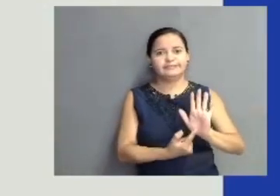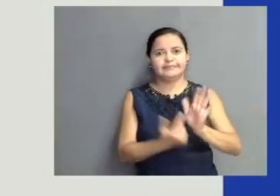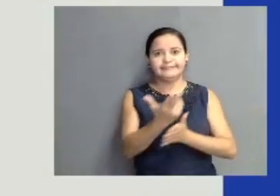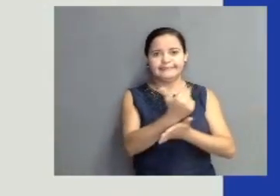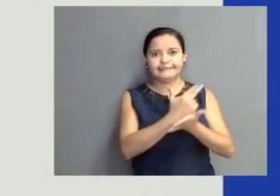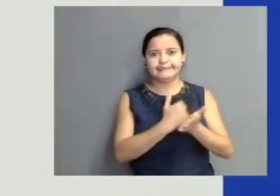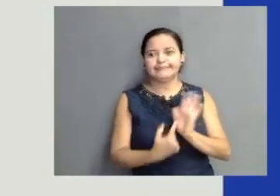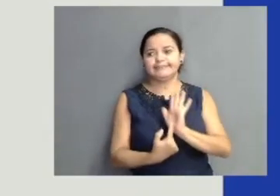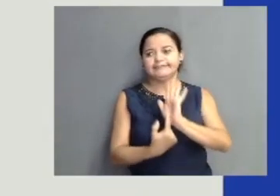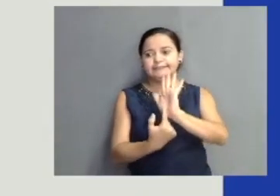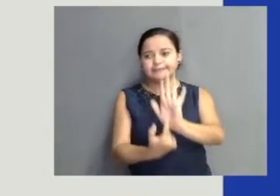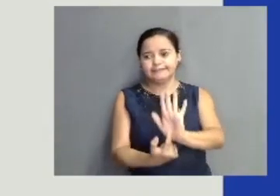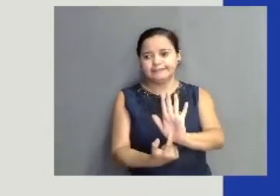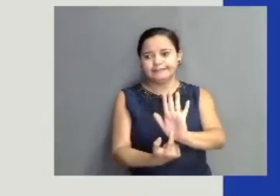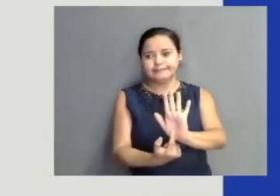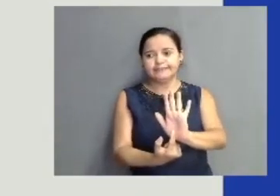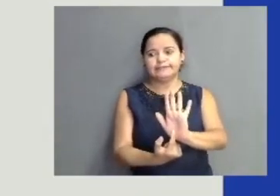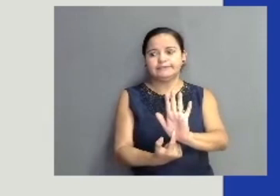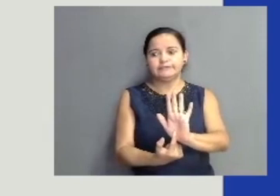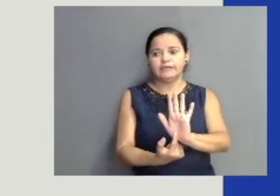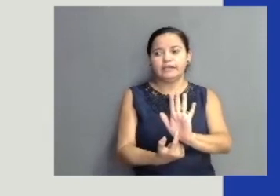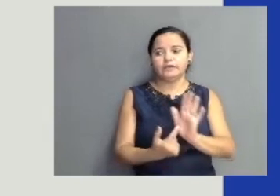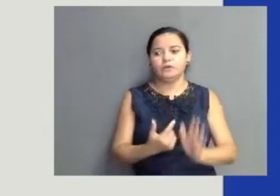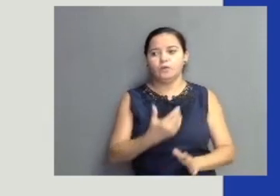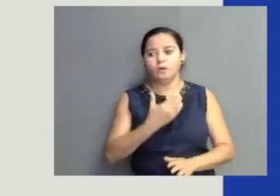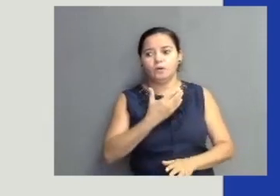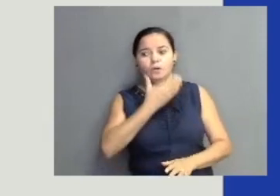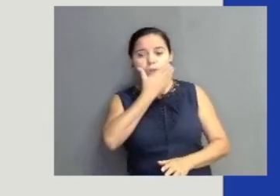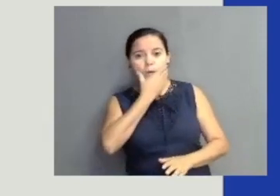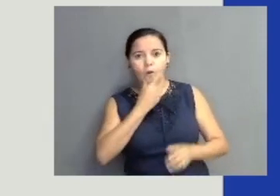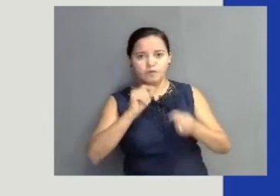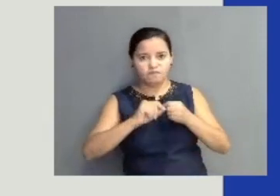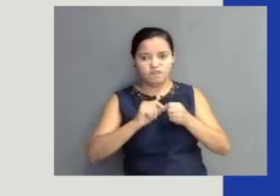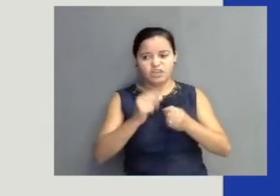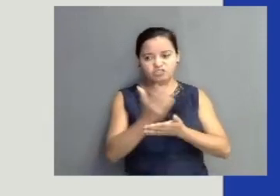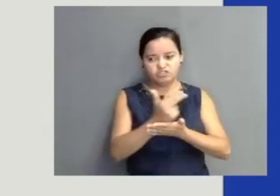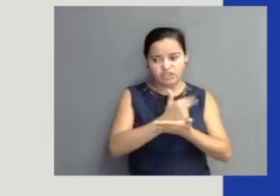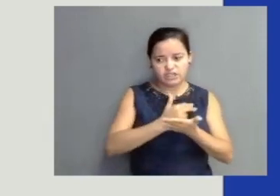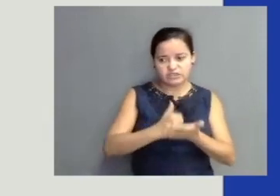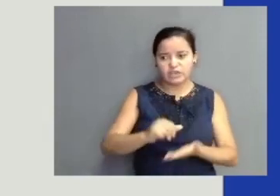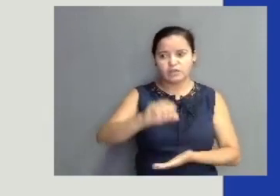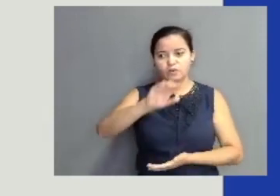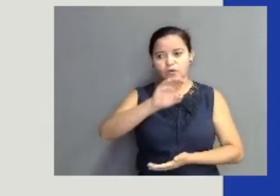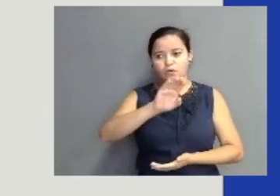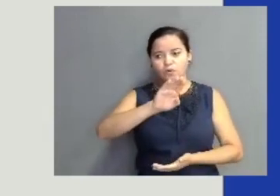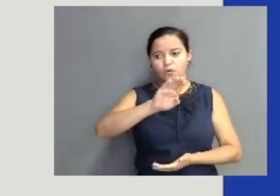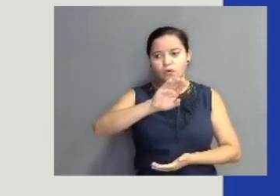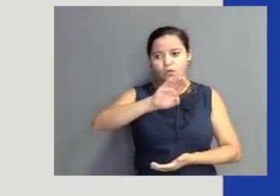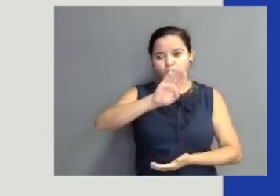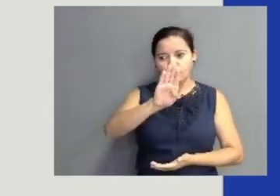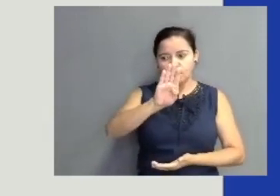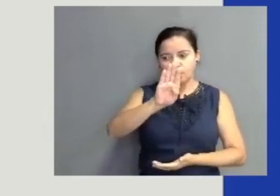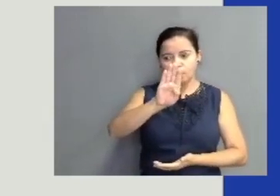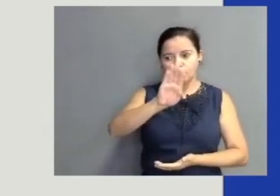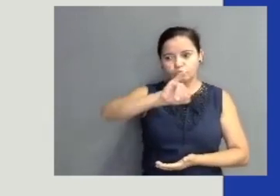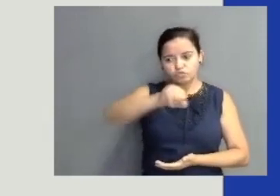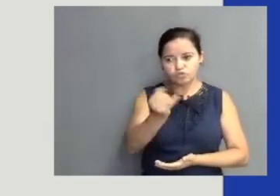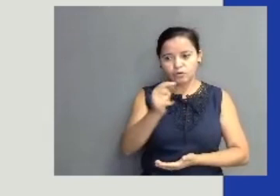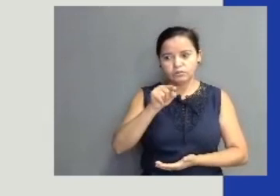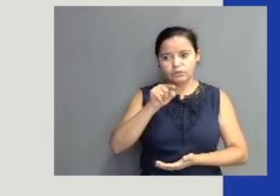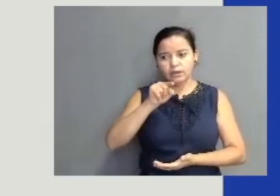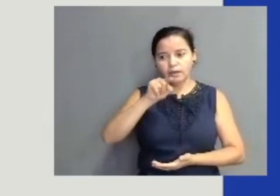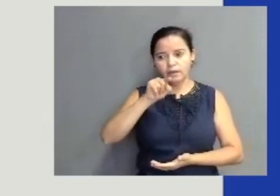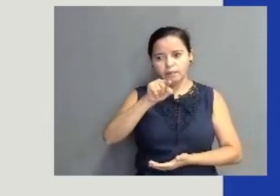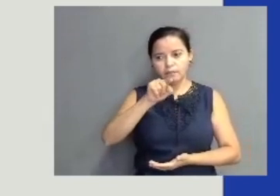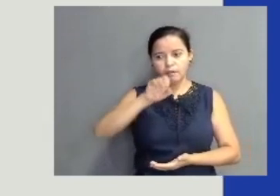do artista pernambucano lá da cidade de Bezerros, J. Borges, né? Tá aí uma dupla de violeiro.